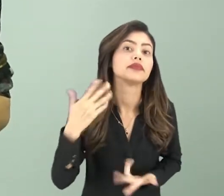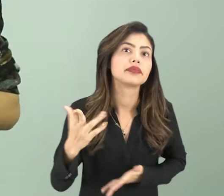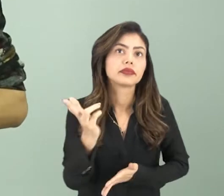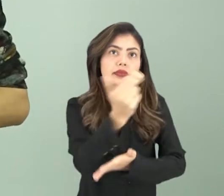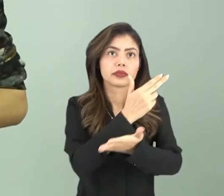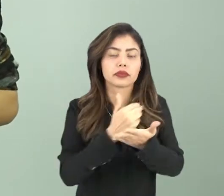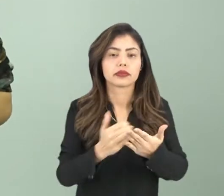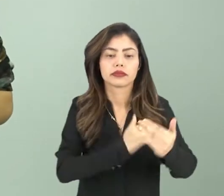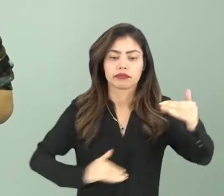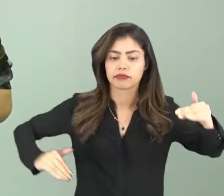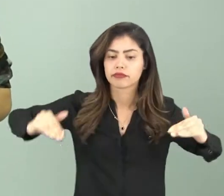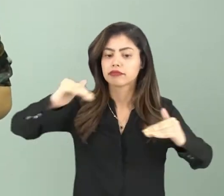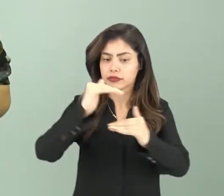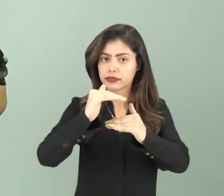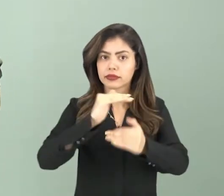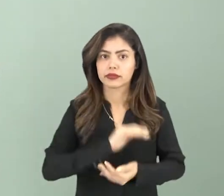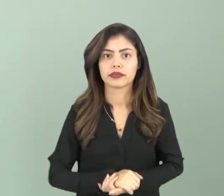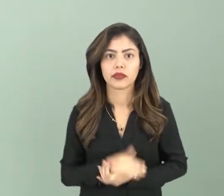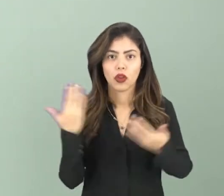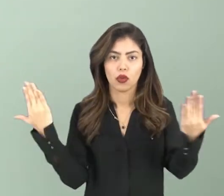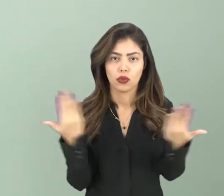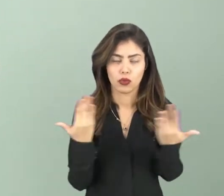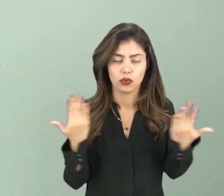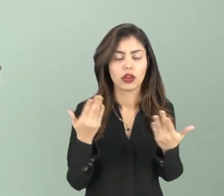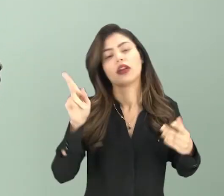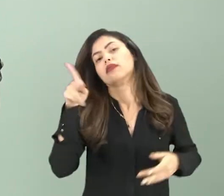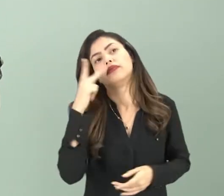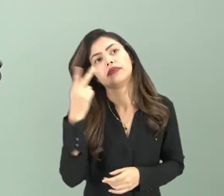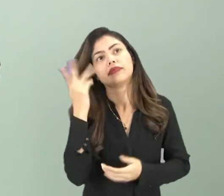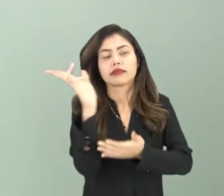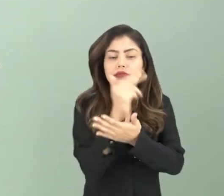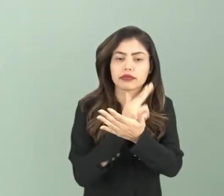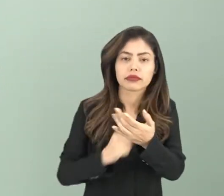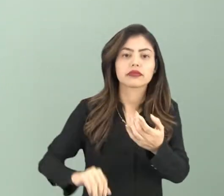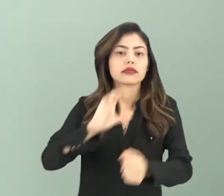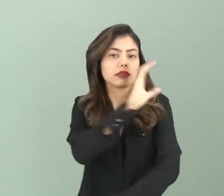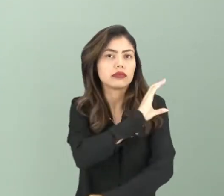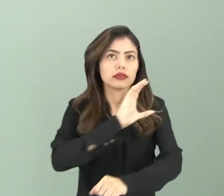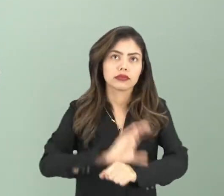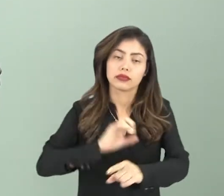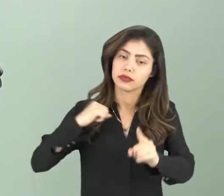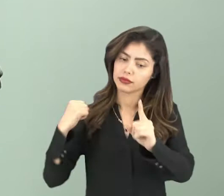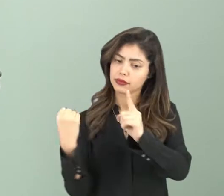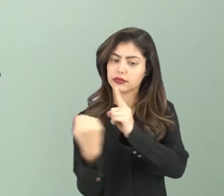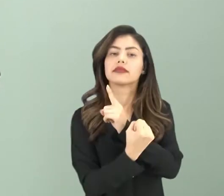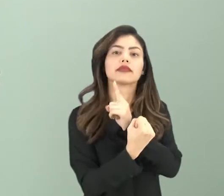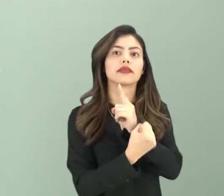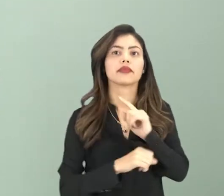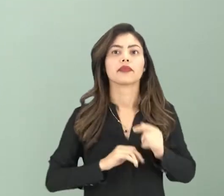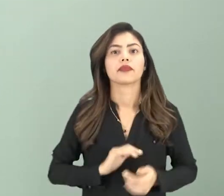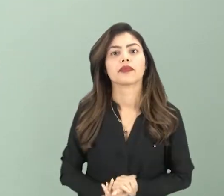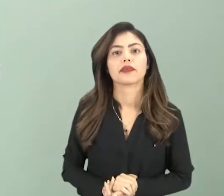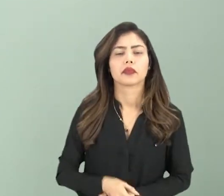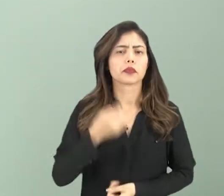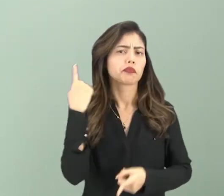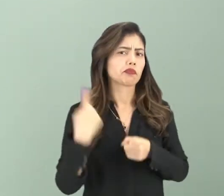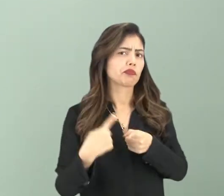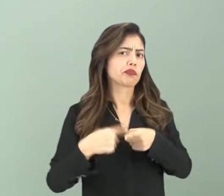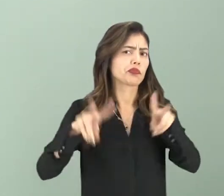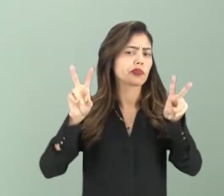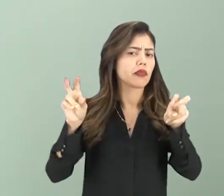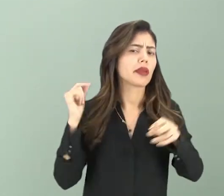e subjetividade. E hoje nós vamos falar sobre arte, cultura e sociedade. Por que esse